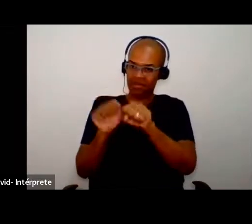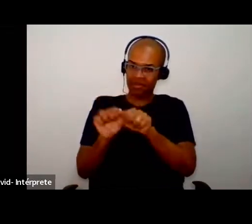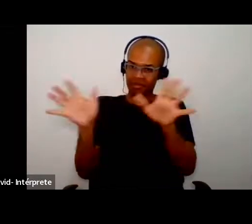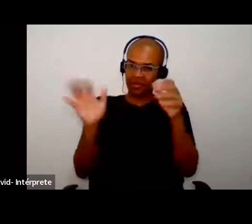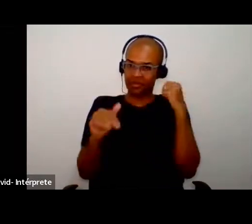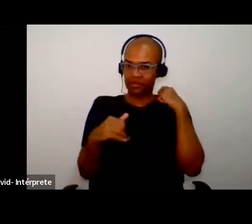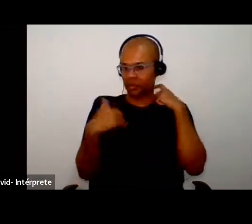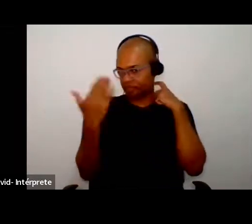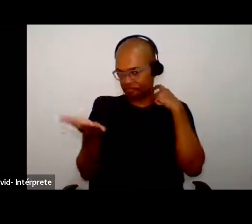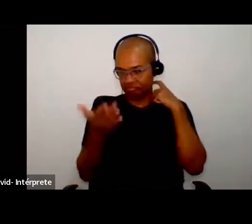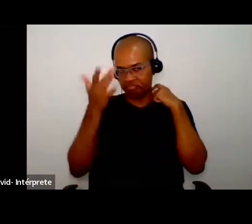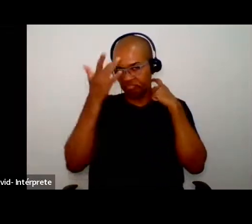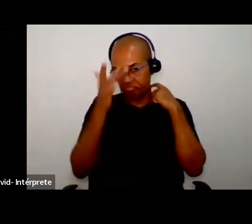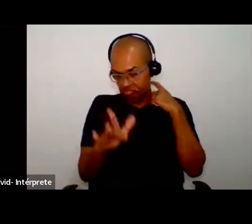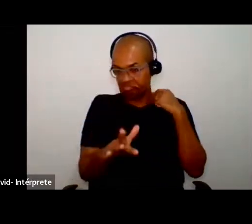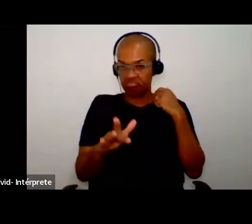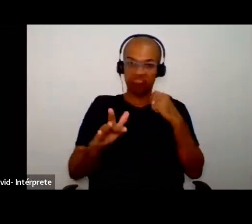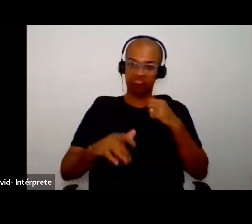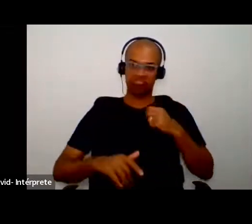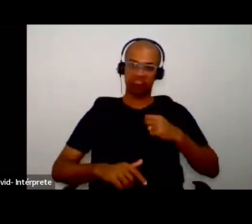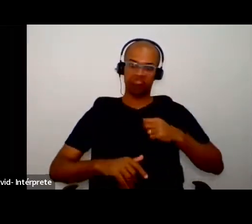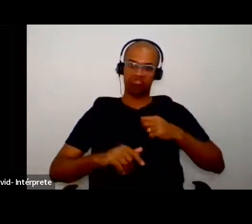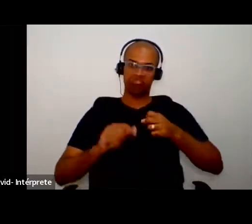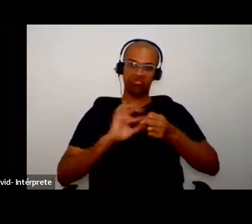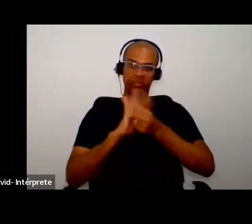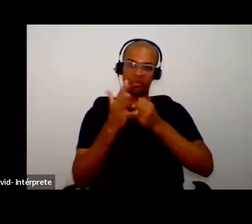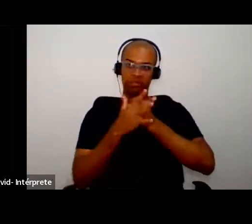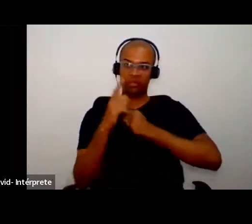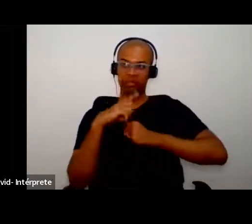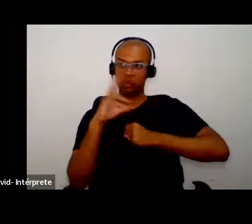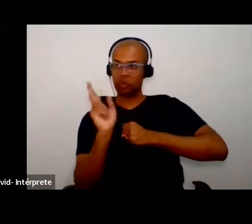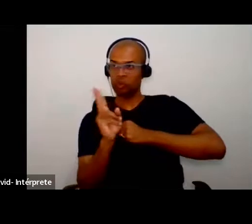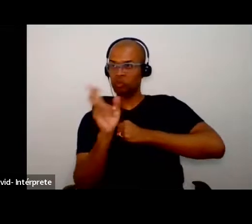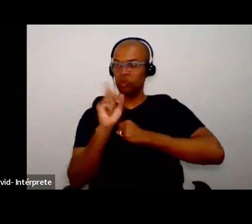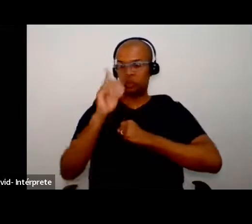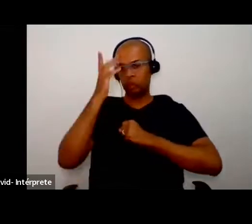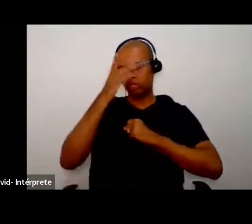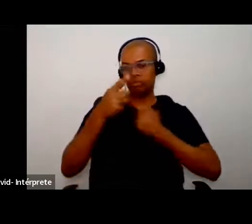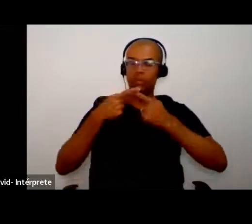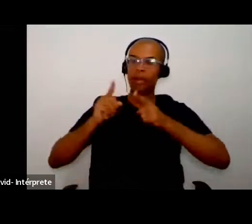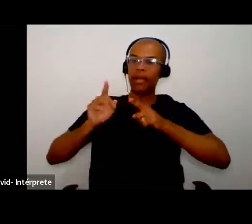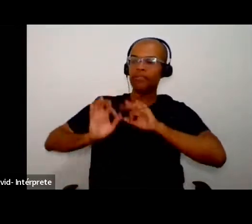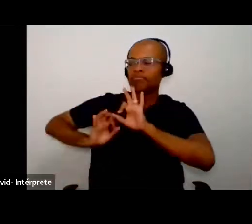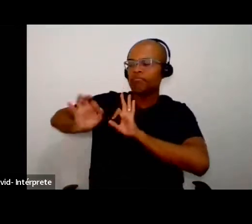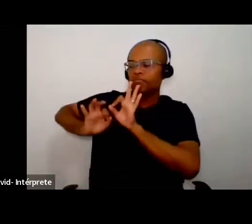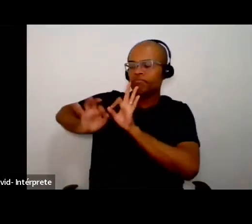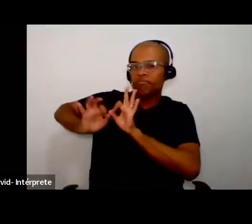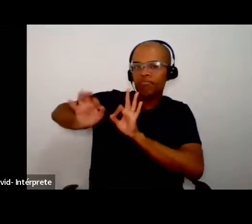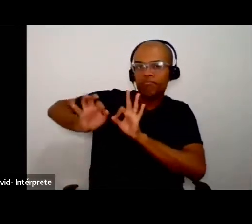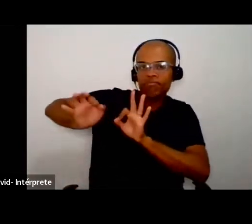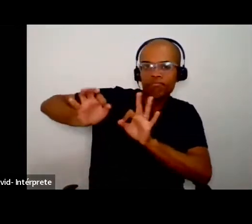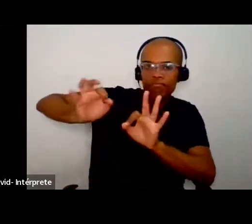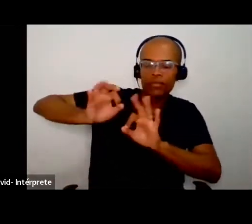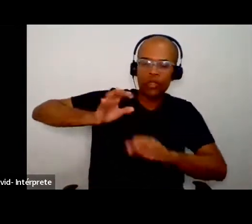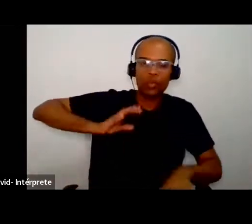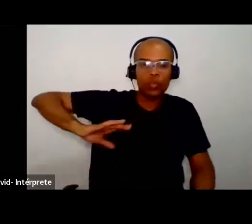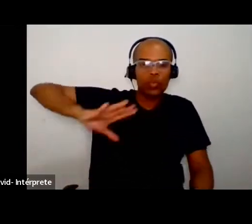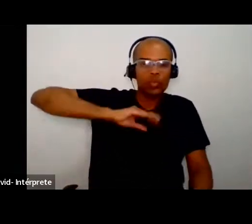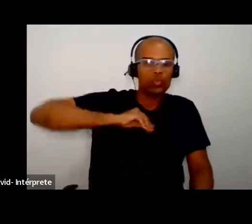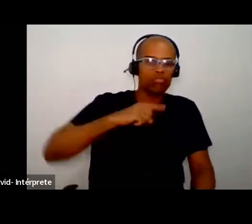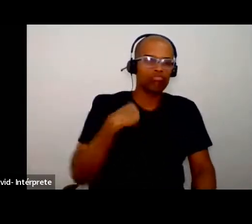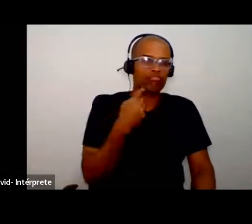não sabe se saiu ou não de uma pandemia, mas que no decorrer desse processo todo aí que a gente tem